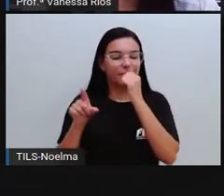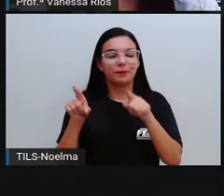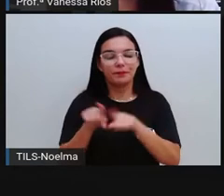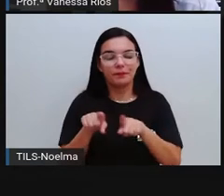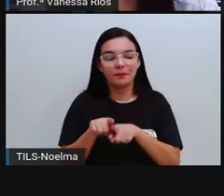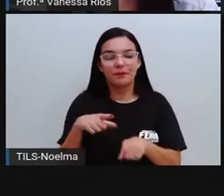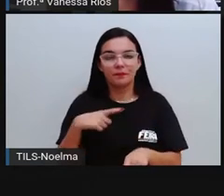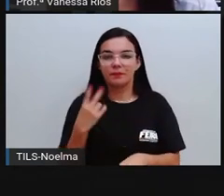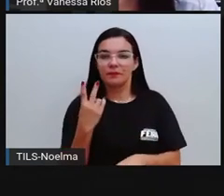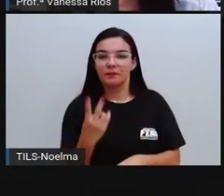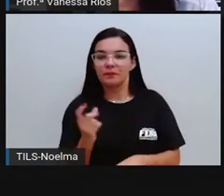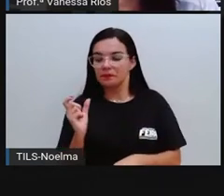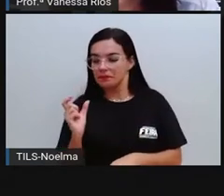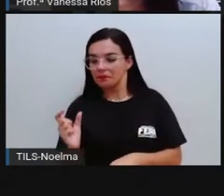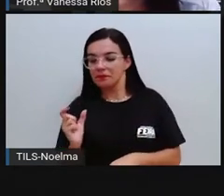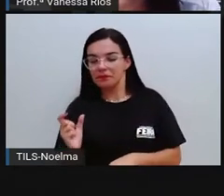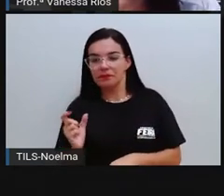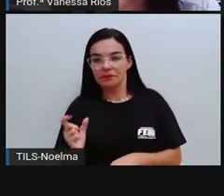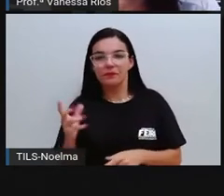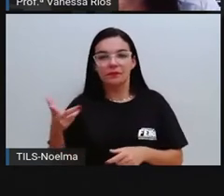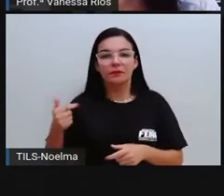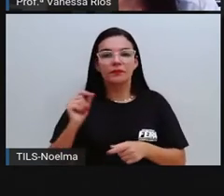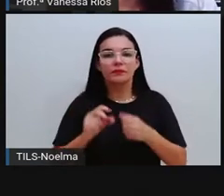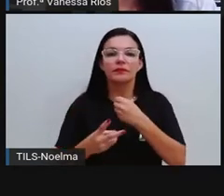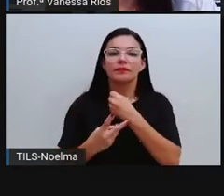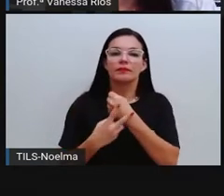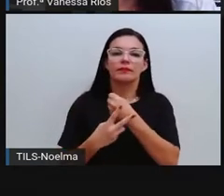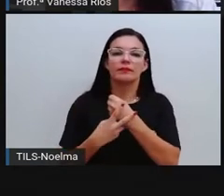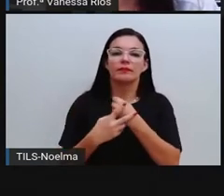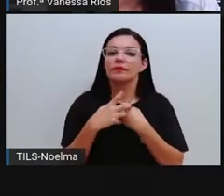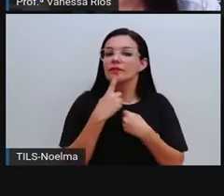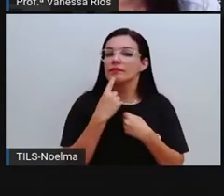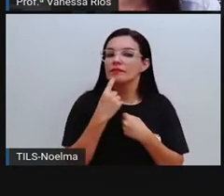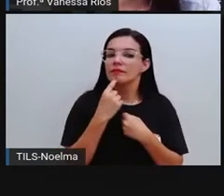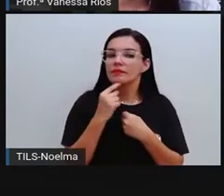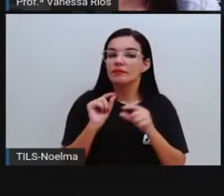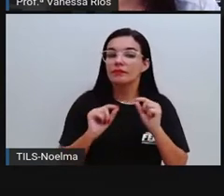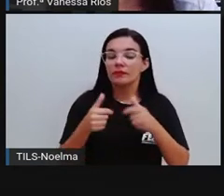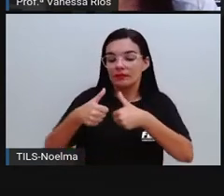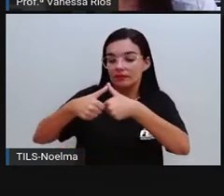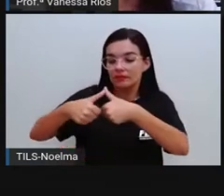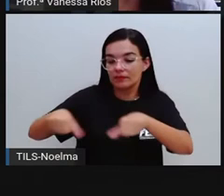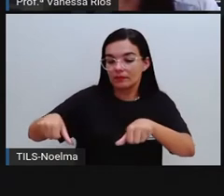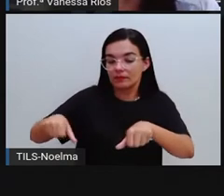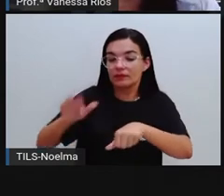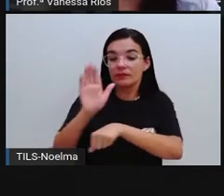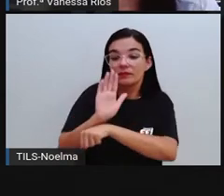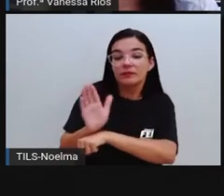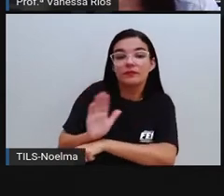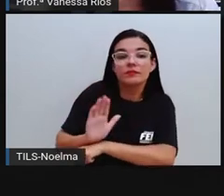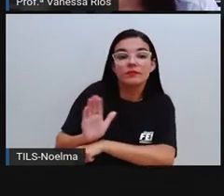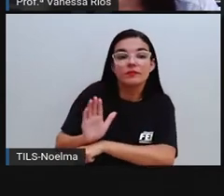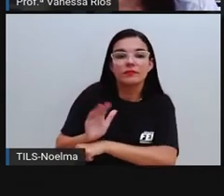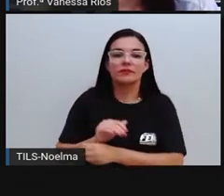as palavras aí que são classificadas como verbo, ó. Está e assiste.